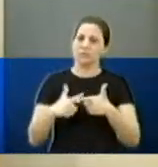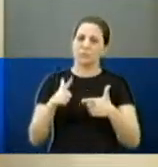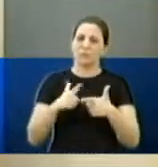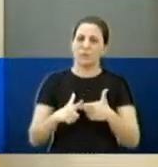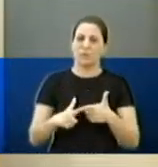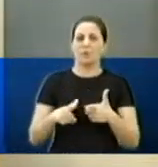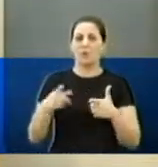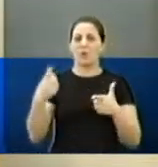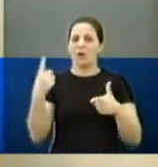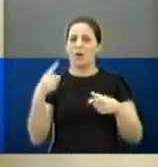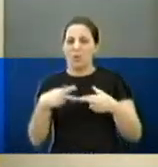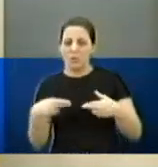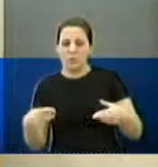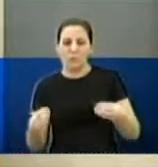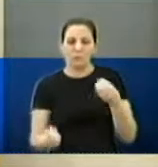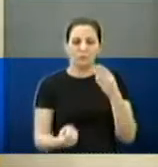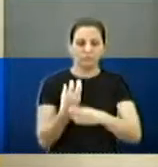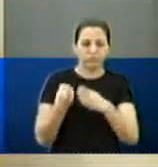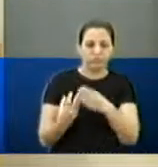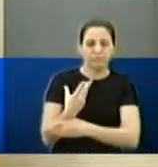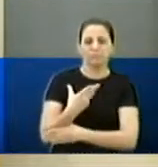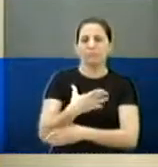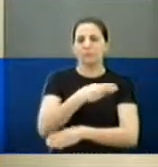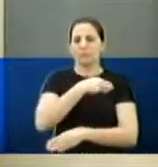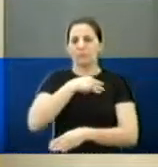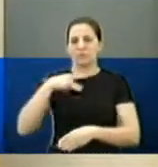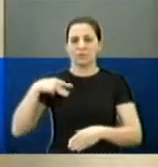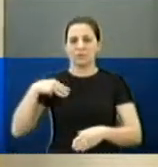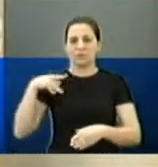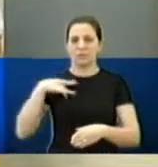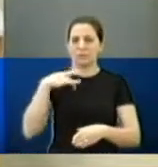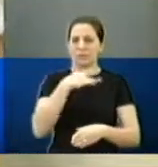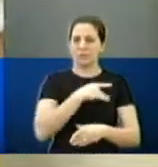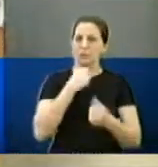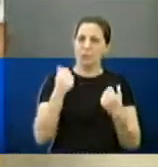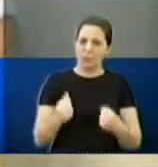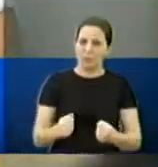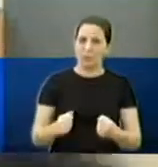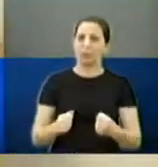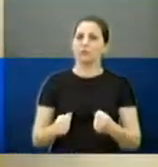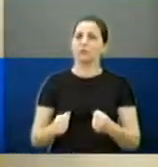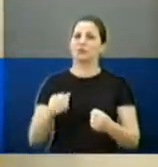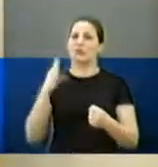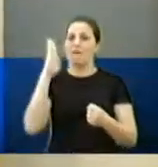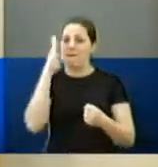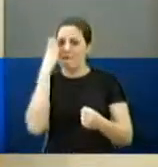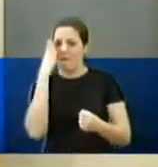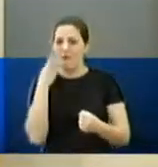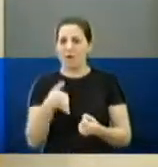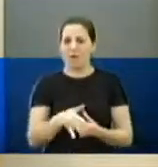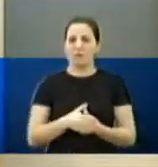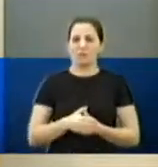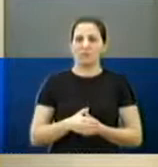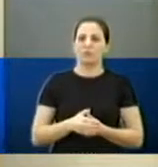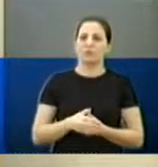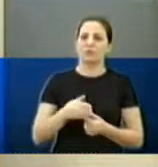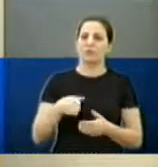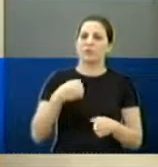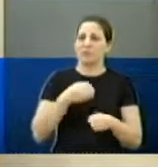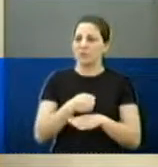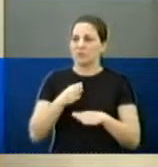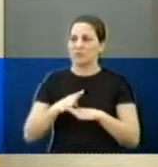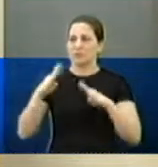ao procedimento. Segundo informações do Ministério da Saúde, inclusive, pode ser passível de fraude. Eu visitei a casa de